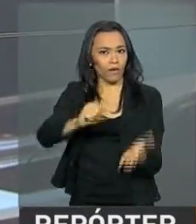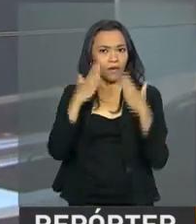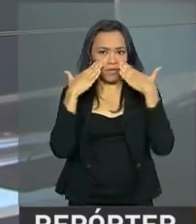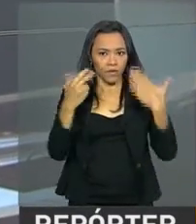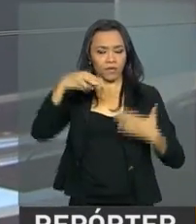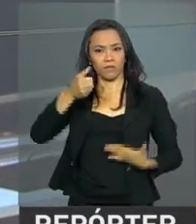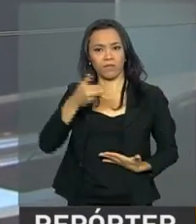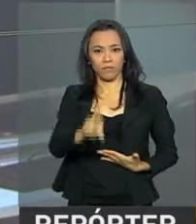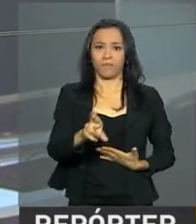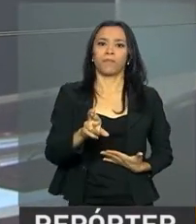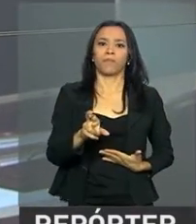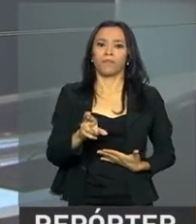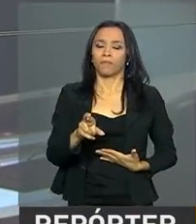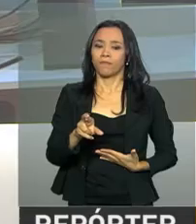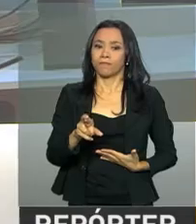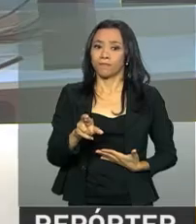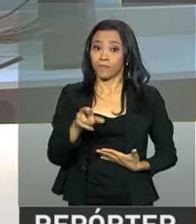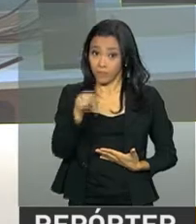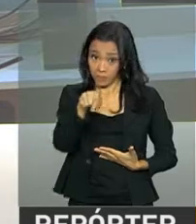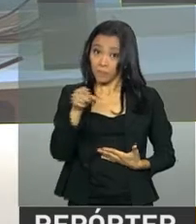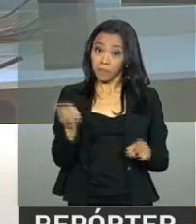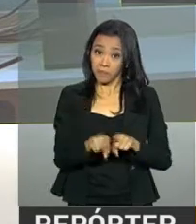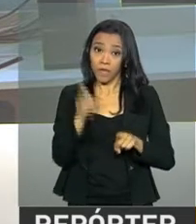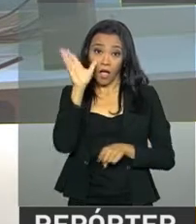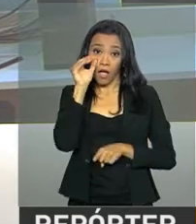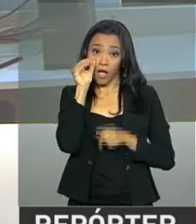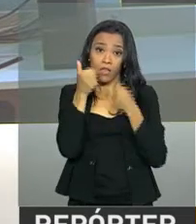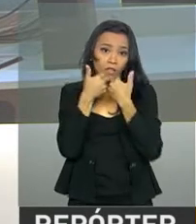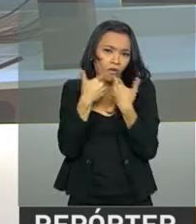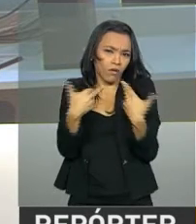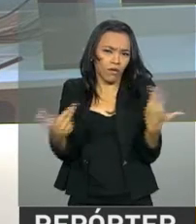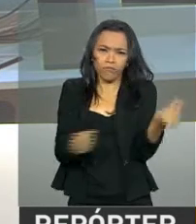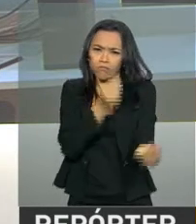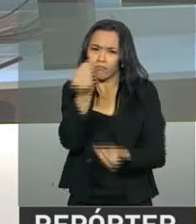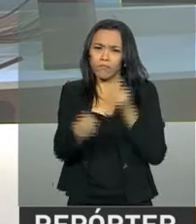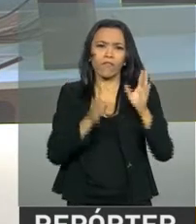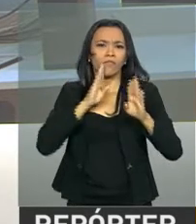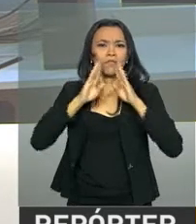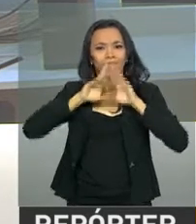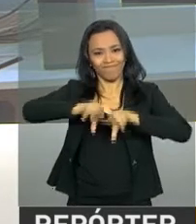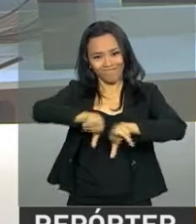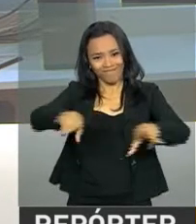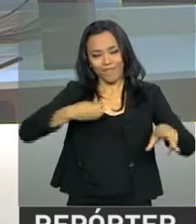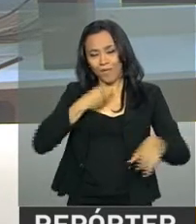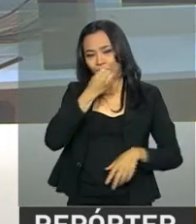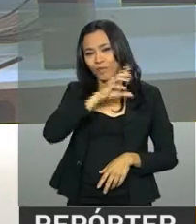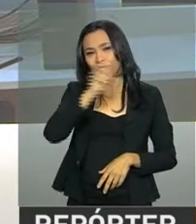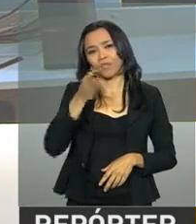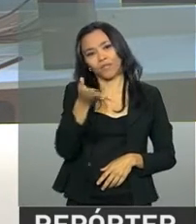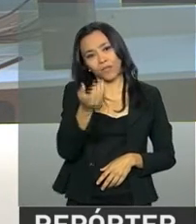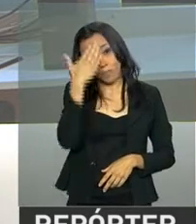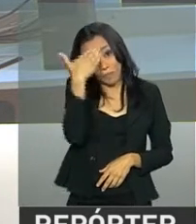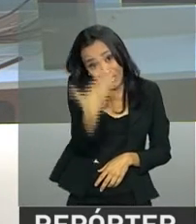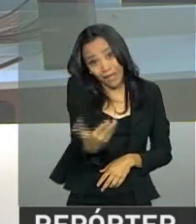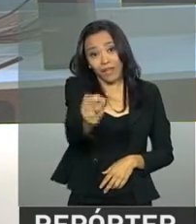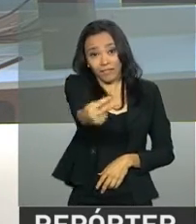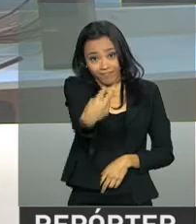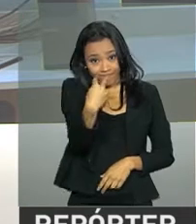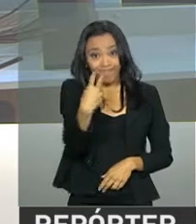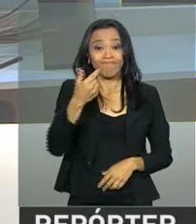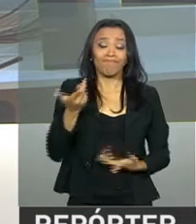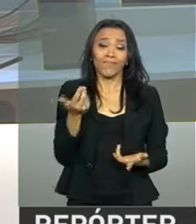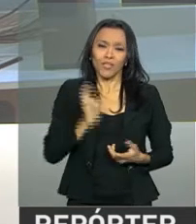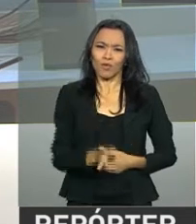edição do Repórter NBR. Você pode acompanhar também as novidades em nossas redes sociais. Um bom dia para você, obrigada pela sua